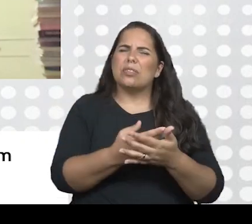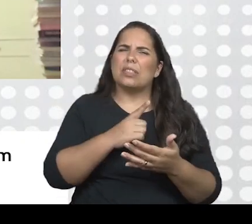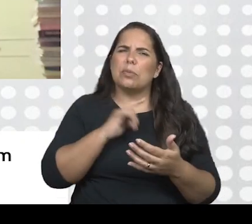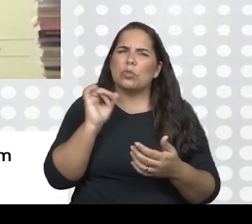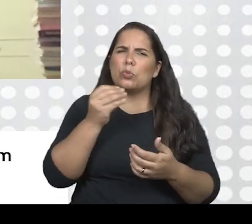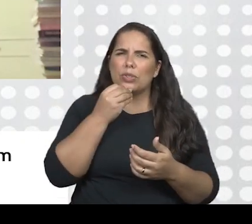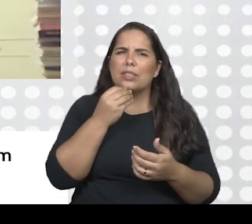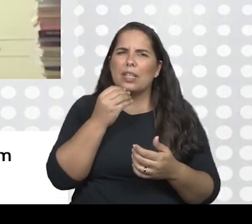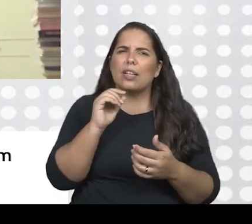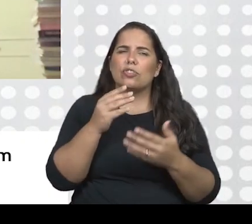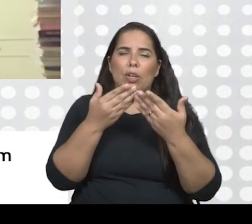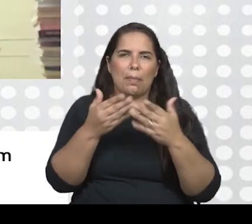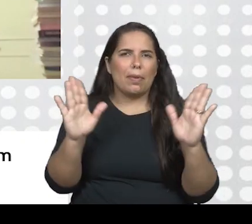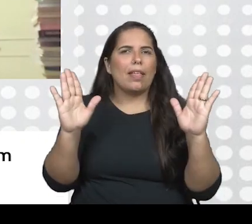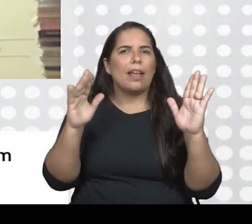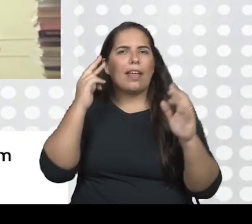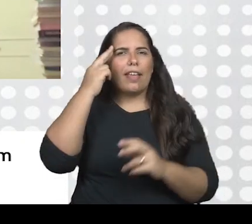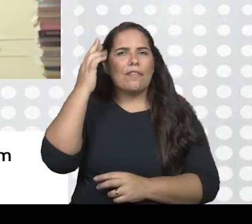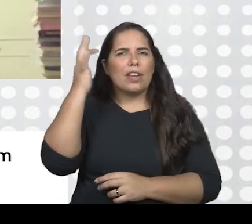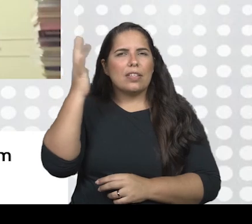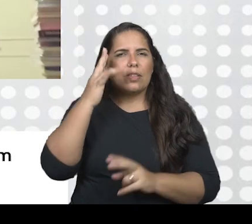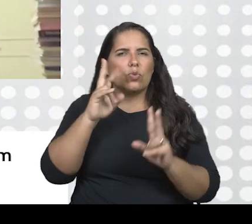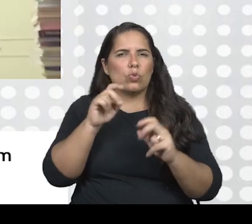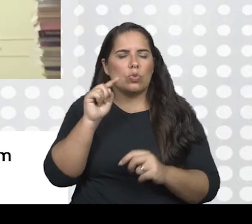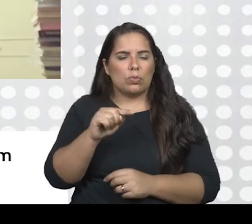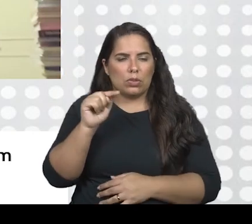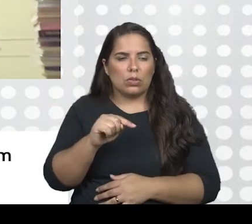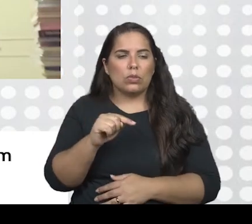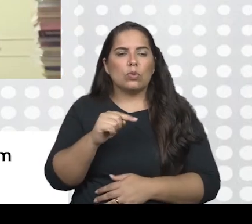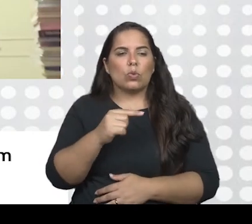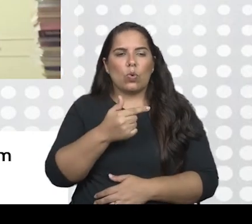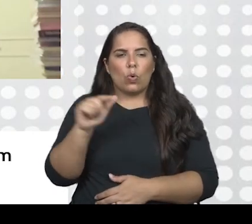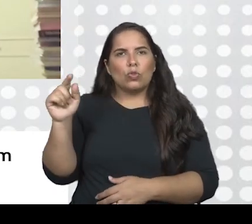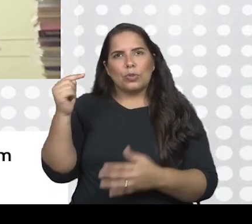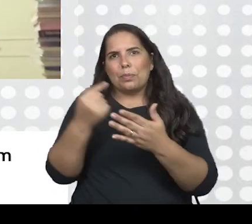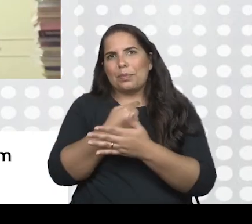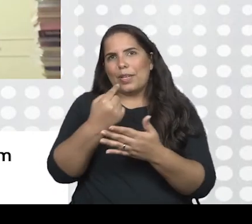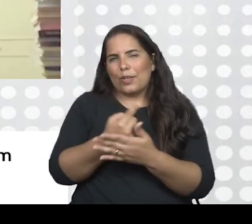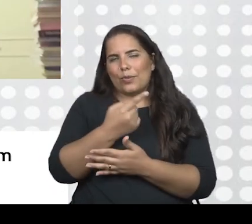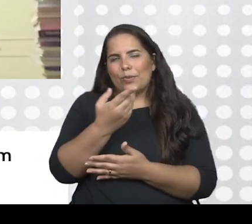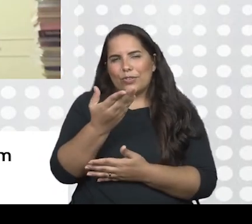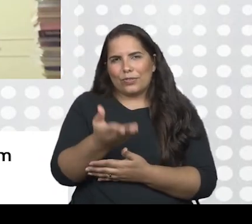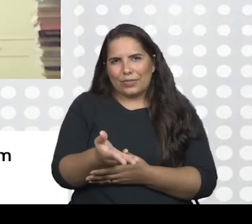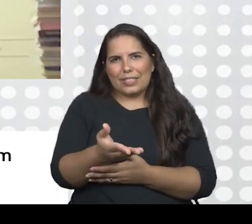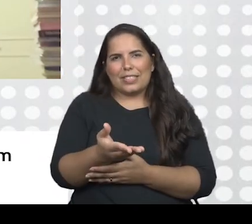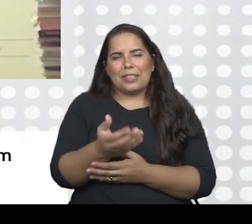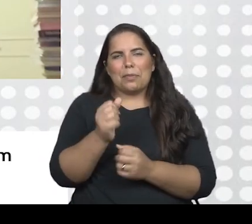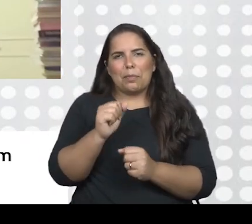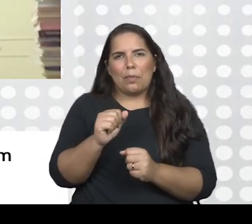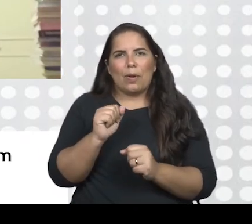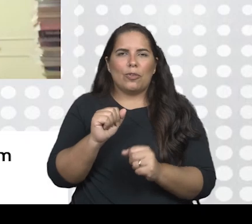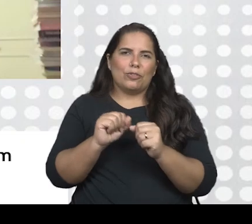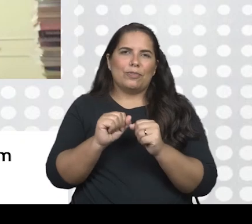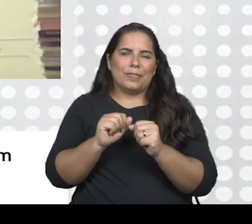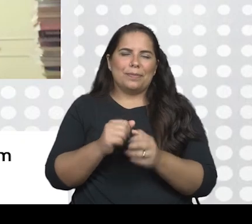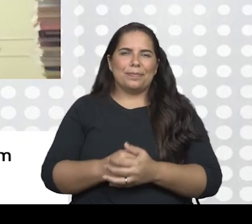teremos oportunidade de ampliar a reflexão nessa direção com outras perguntas que você venha